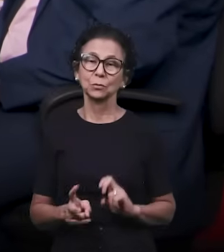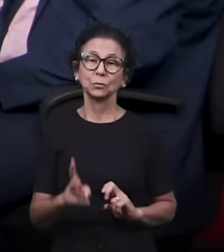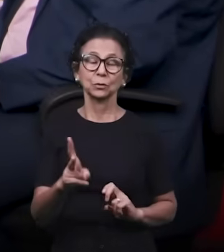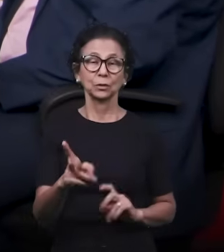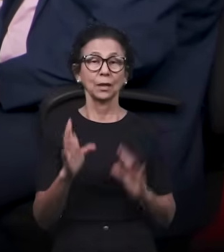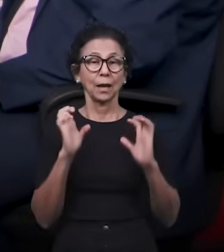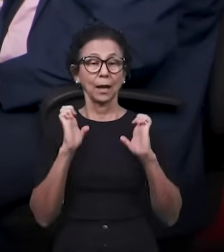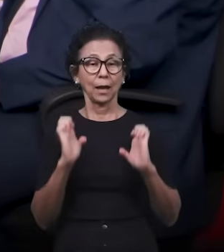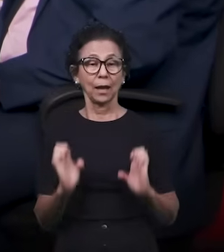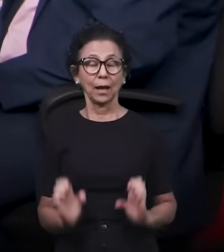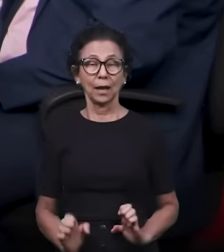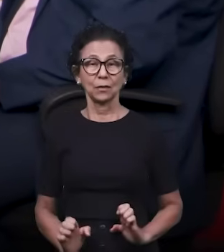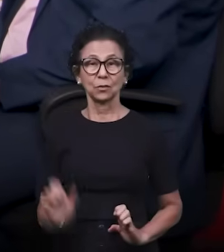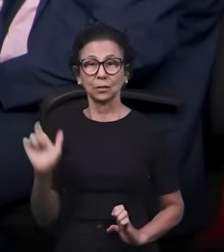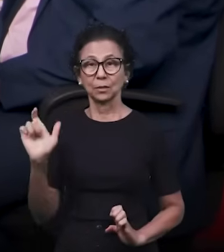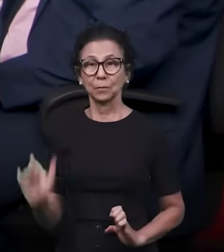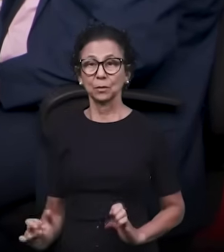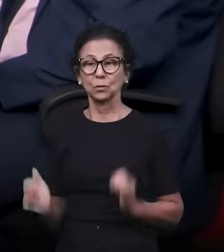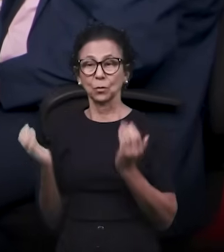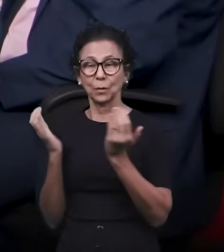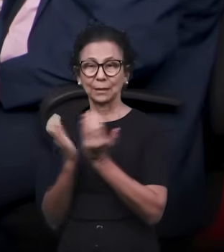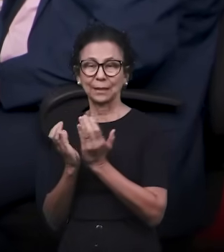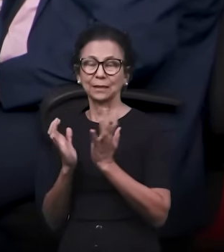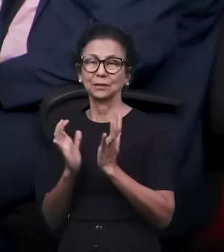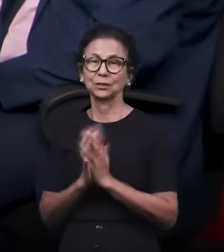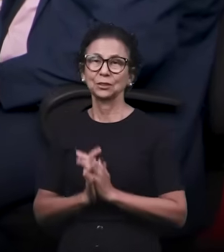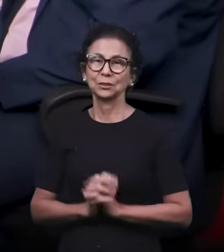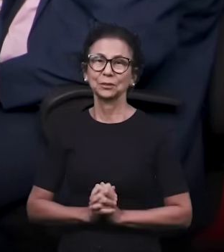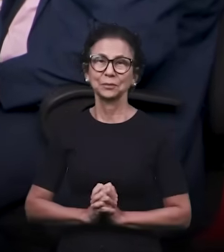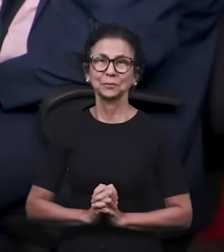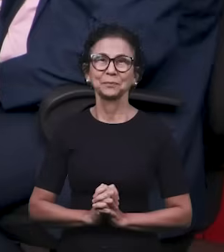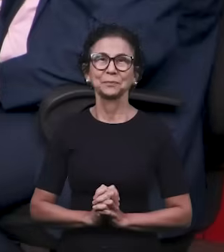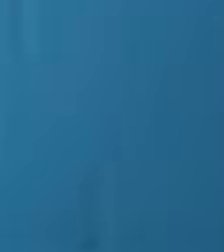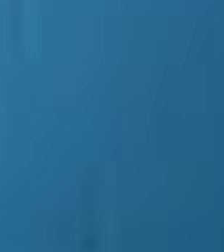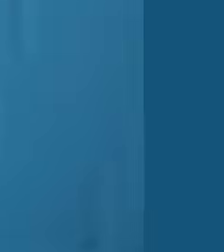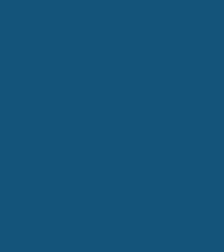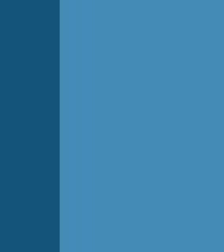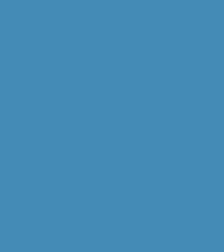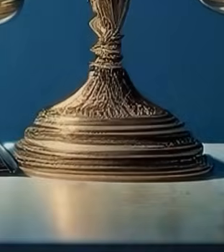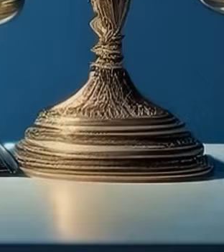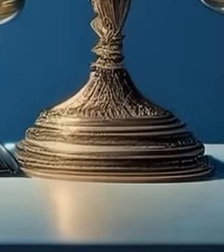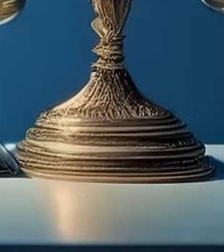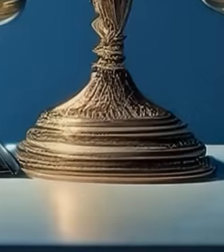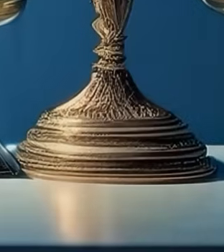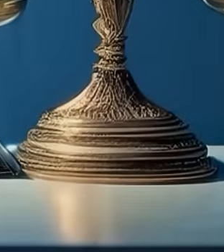a ética na vida do crente. Até lá e a paz do Senhor Jesus.